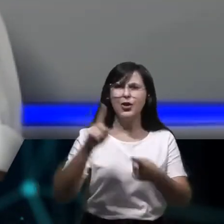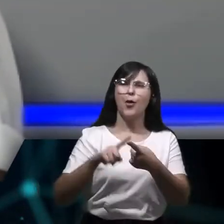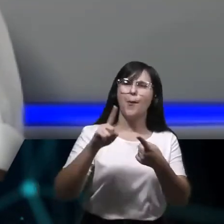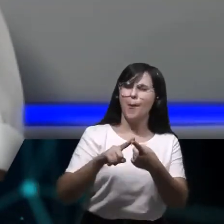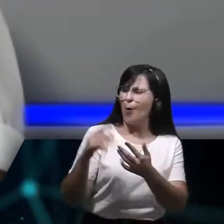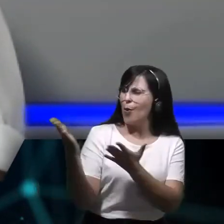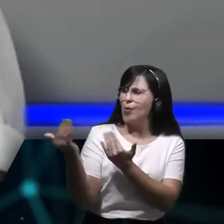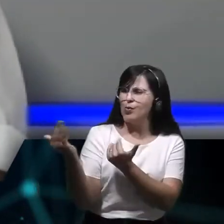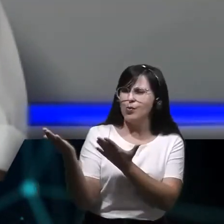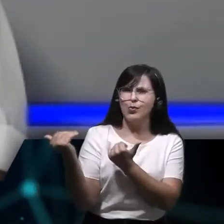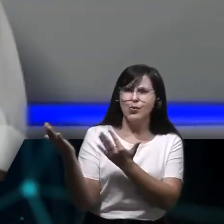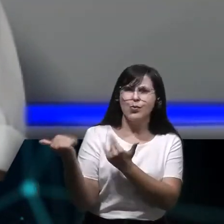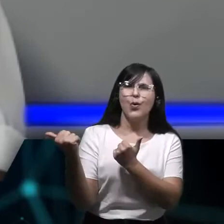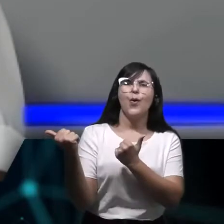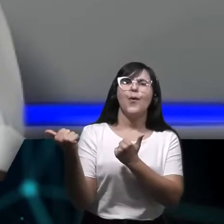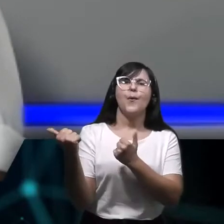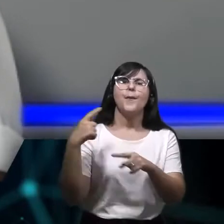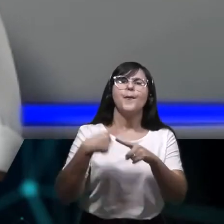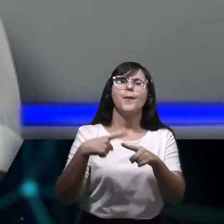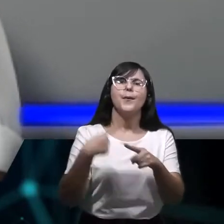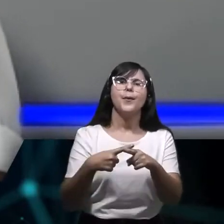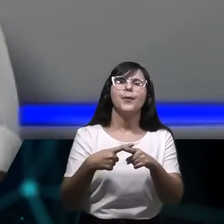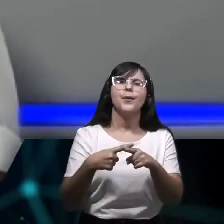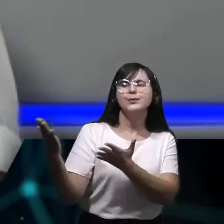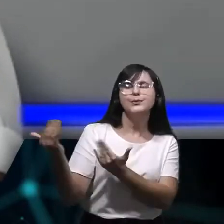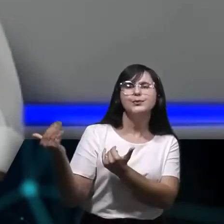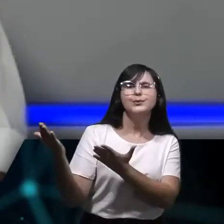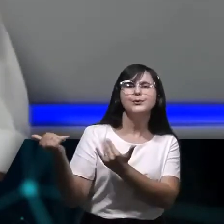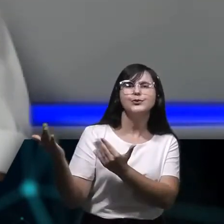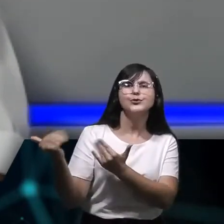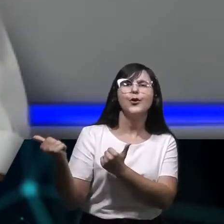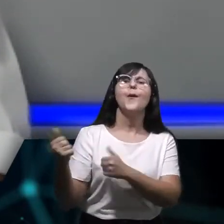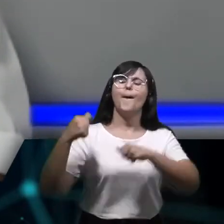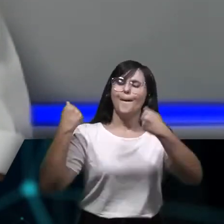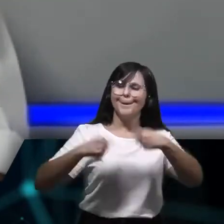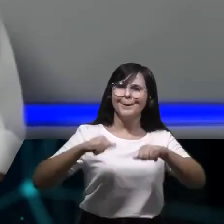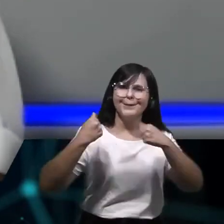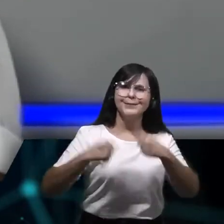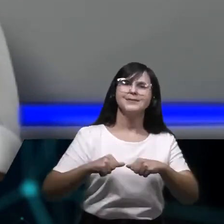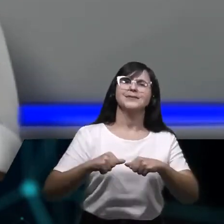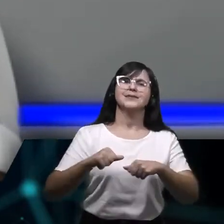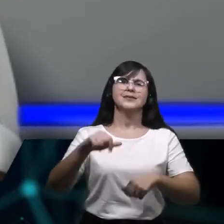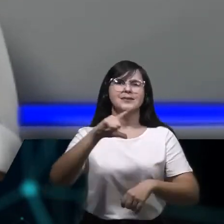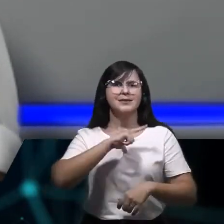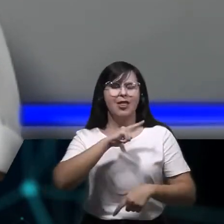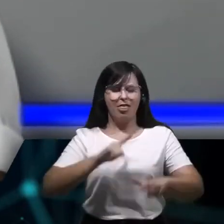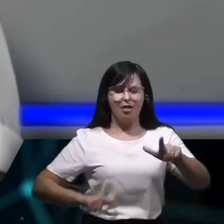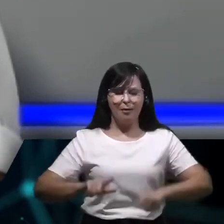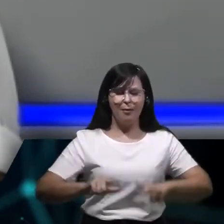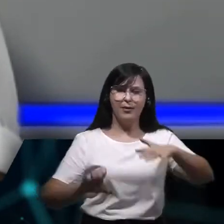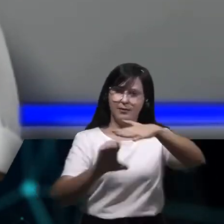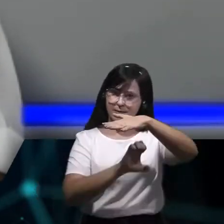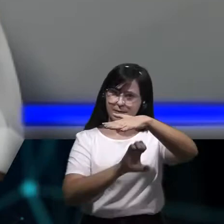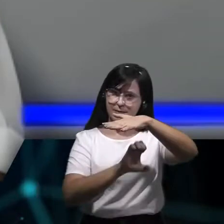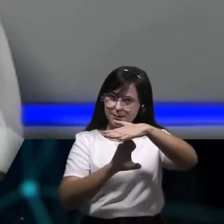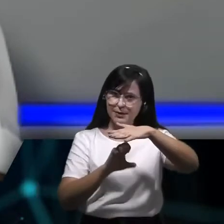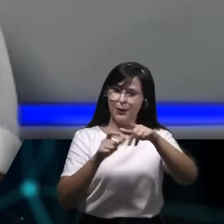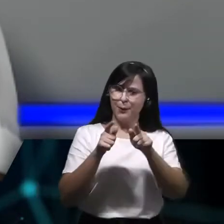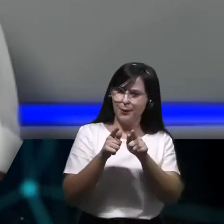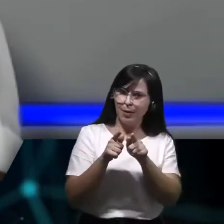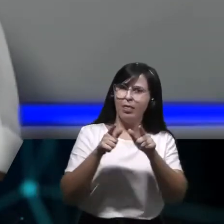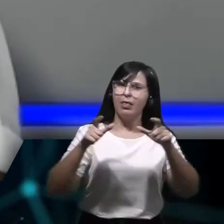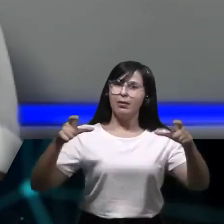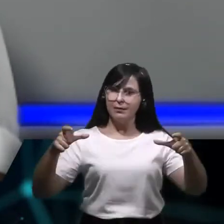jovens, né? Os jovens do nosso município, com os micro e pequenos empresários, né? Enfim, eu venho fazendo minha